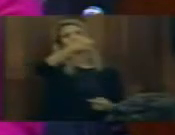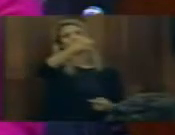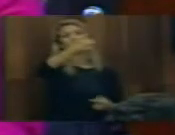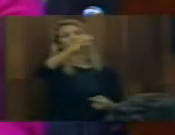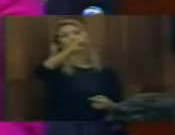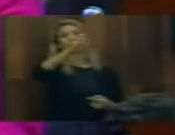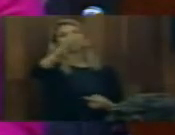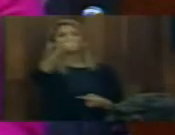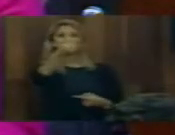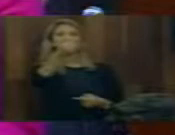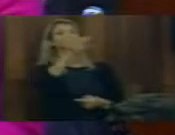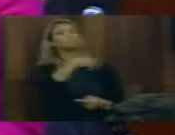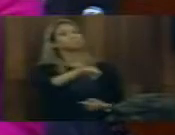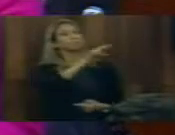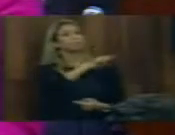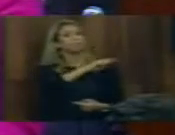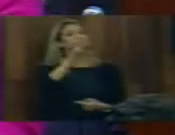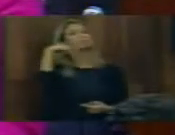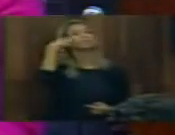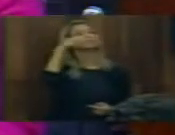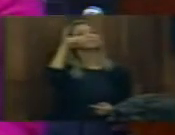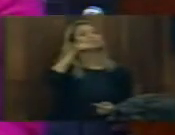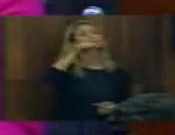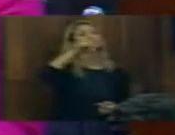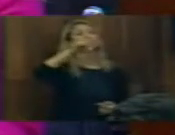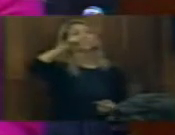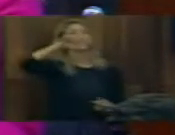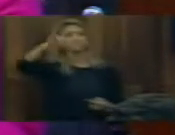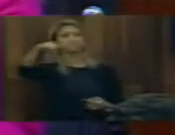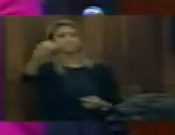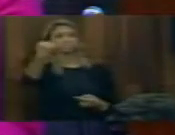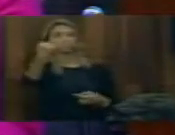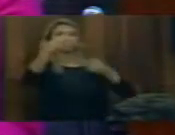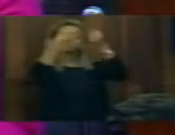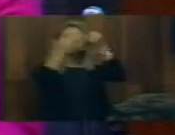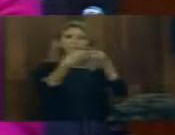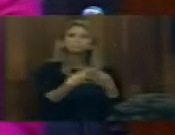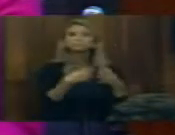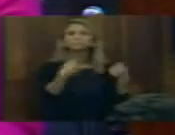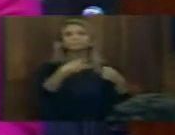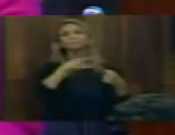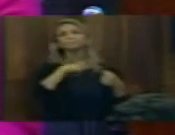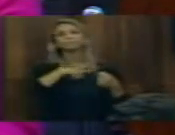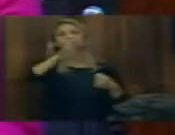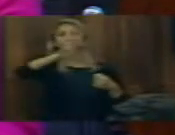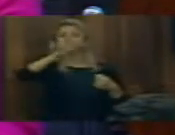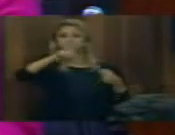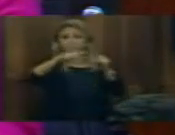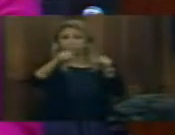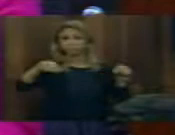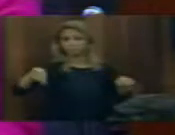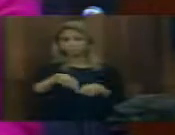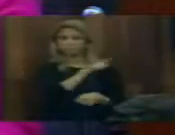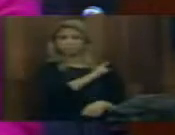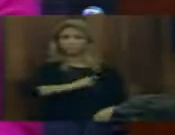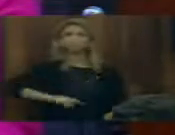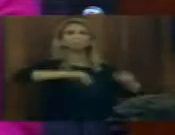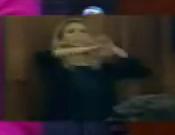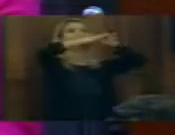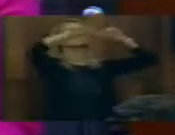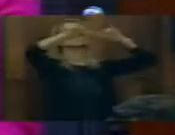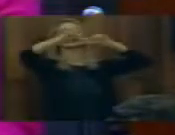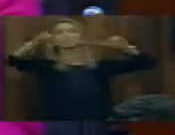0156-2018, de autoria da vereadora Letícia dos Santos Jota, que dispõe sobre o uso de espaços públicos para publicidade, para